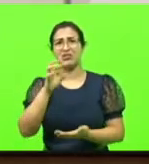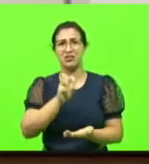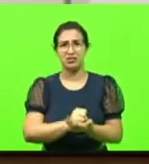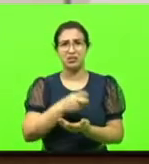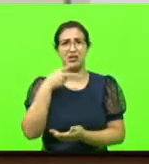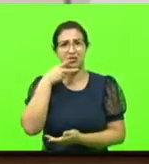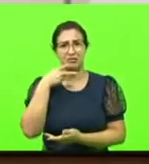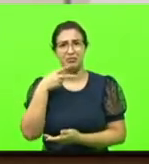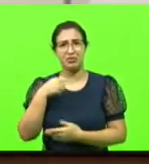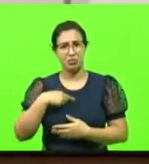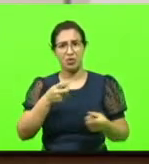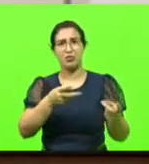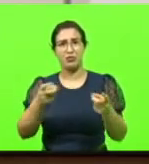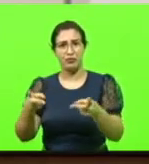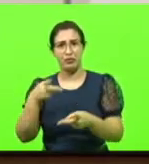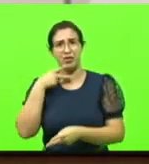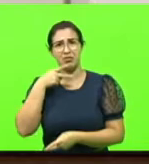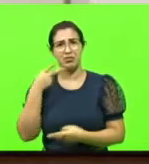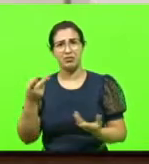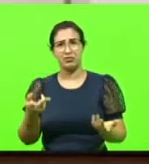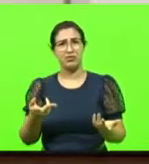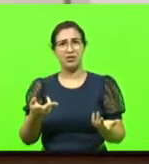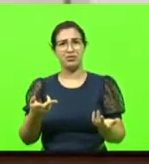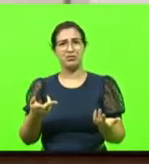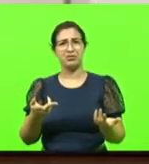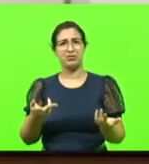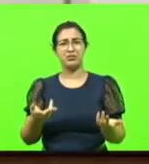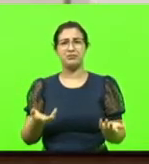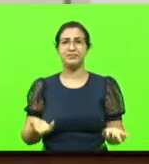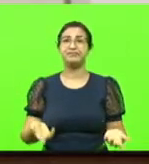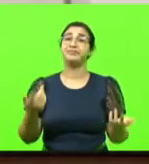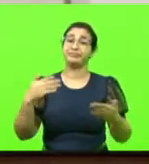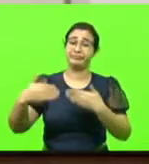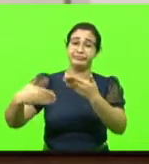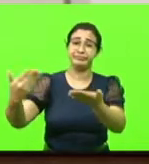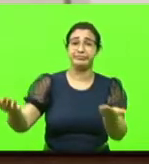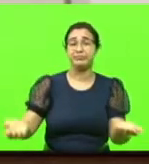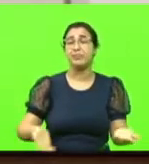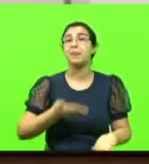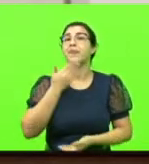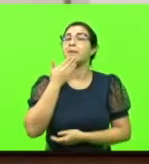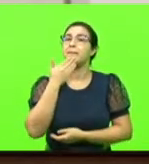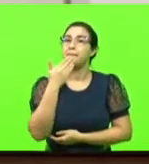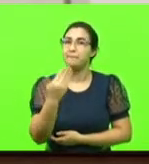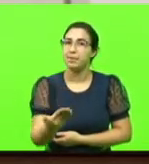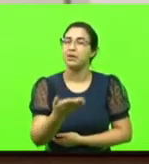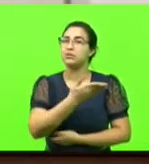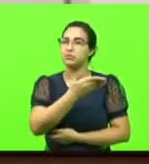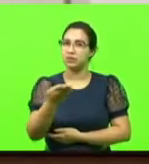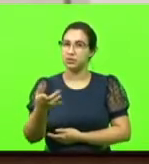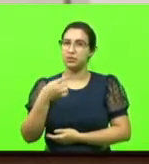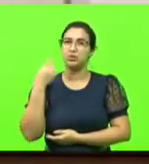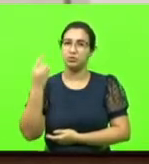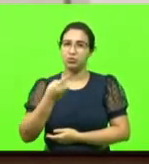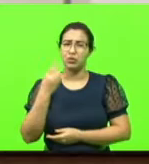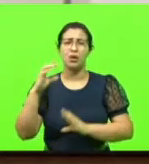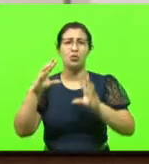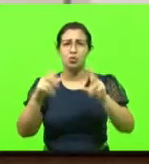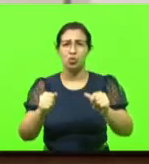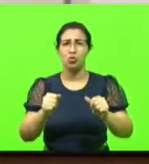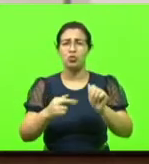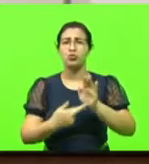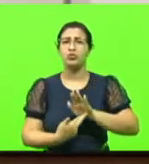para me poder vender o vinho num posto de gasolina. E assim por diante. Então, eu peço, senhores deputados, todos vocês